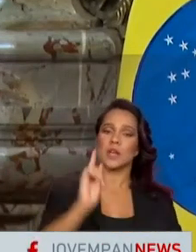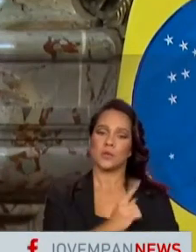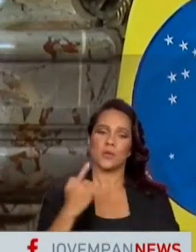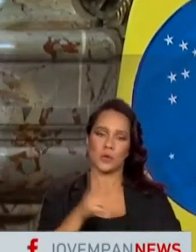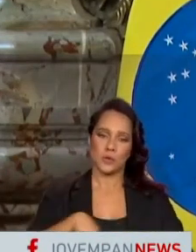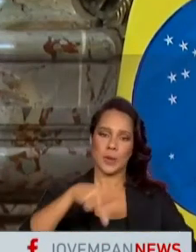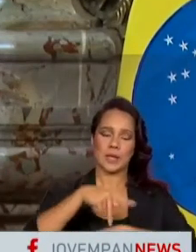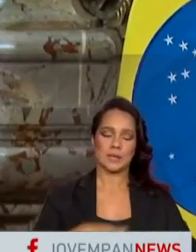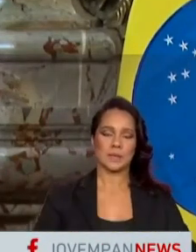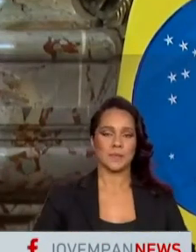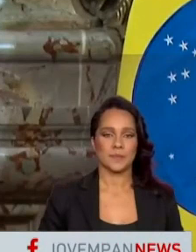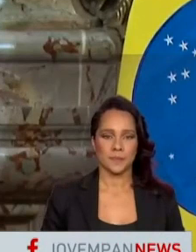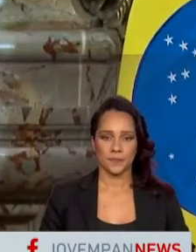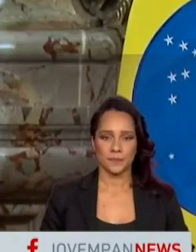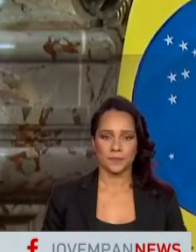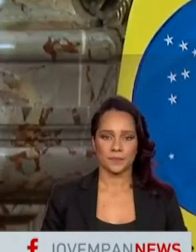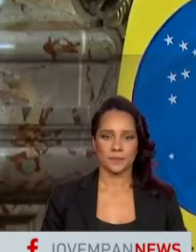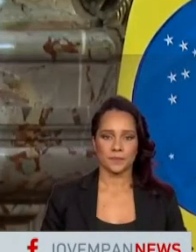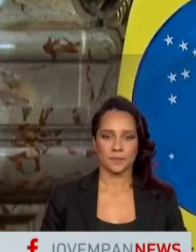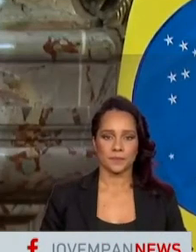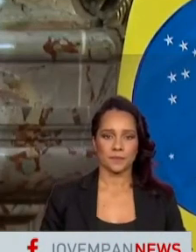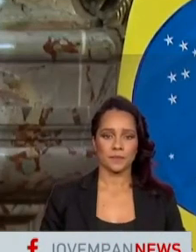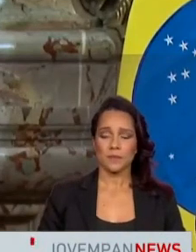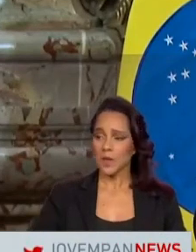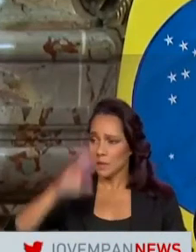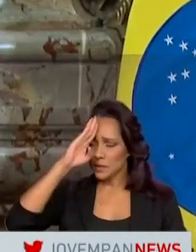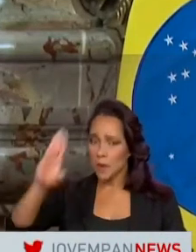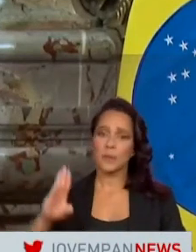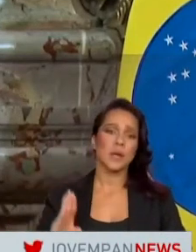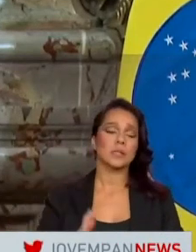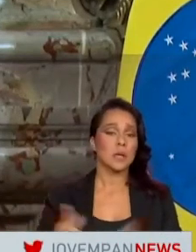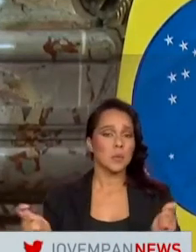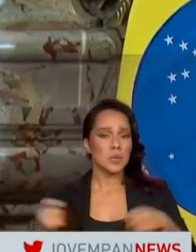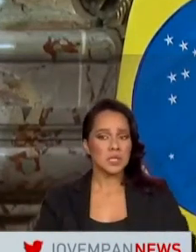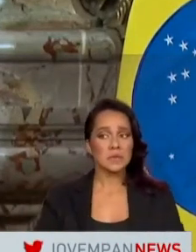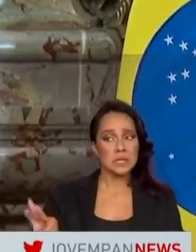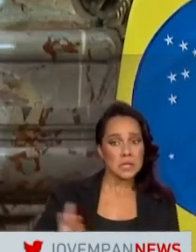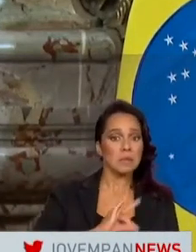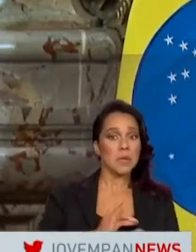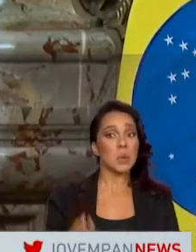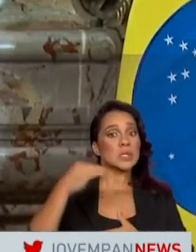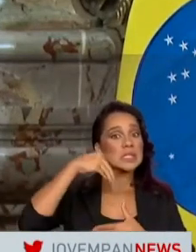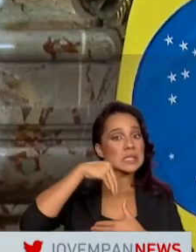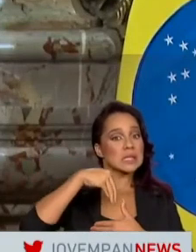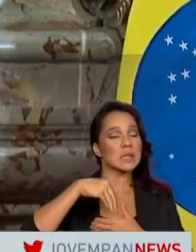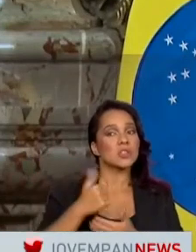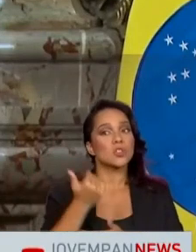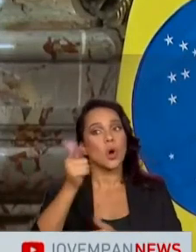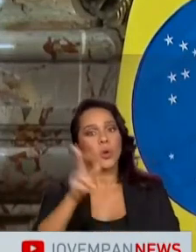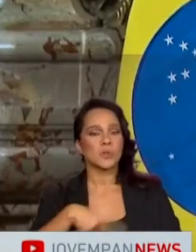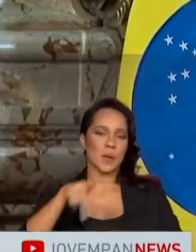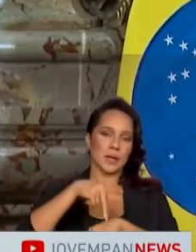nosso país. Existe para assegurar a soberania de nossos países. Sobretudo contra possíveis inimigos externos. Principalmente contra